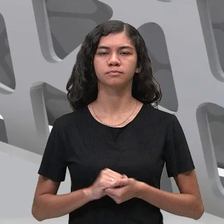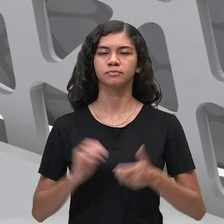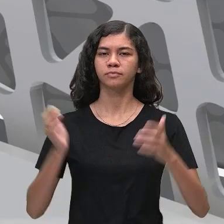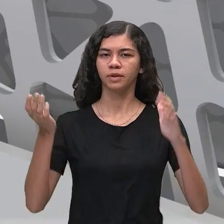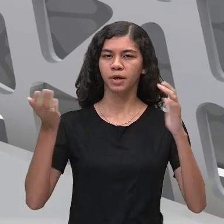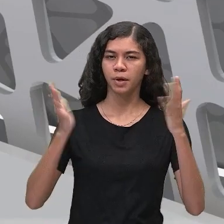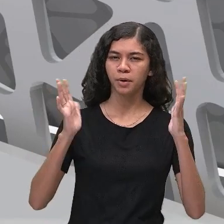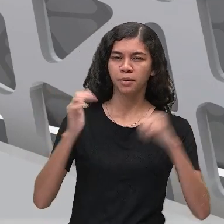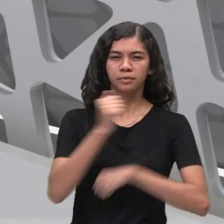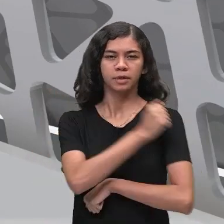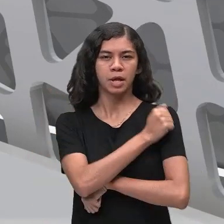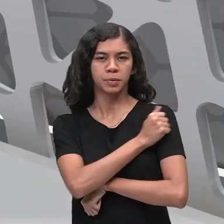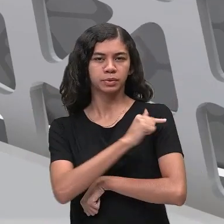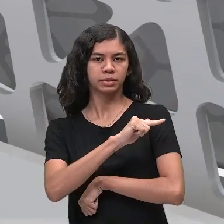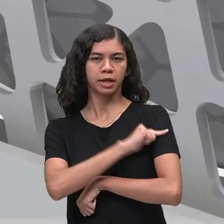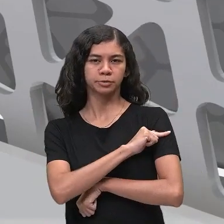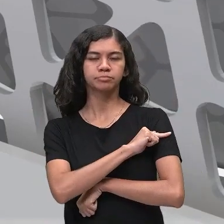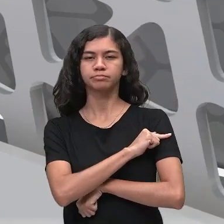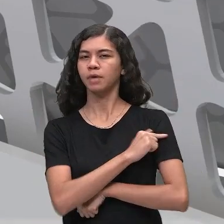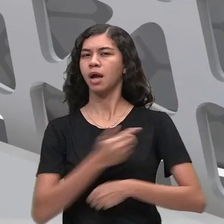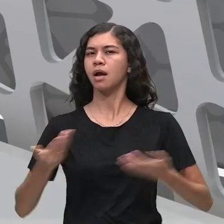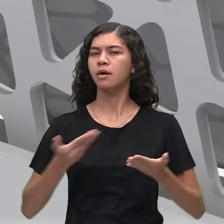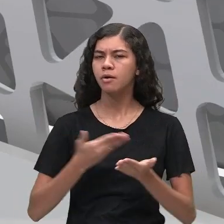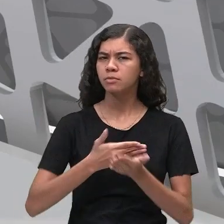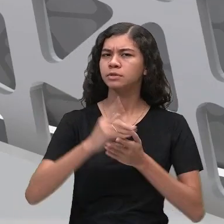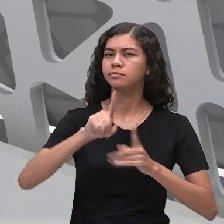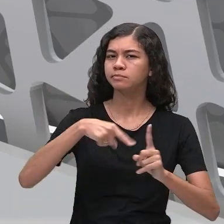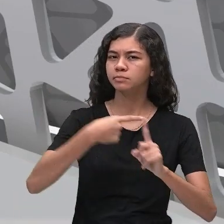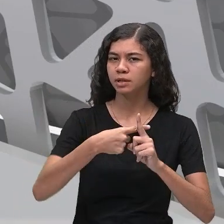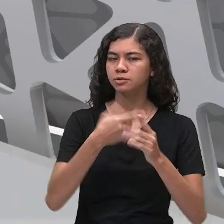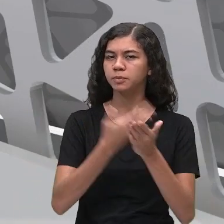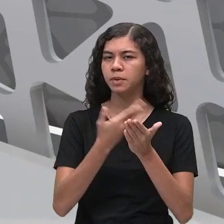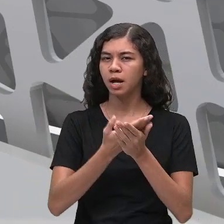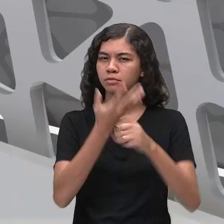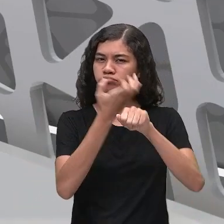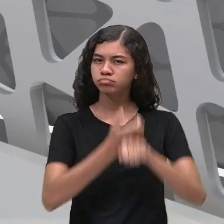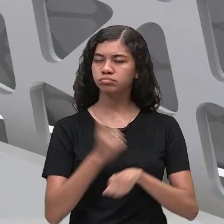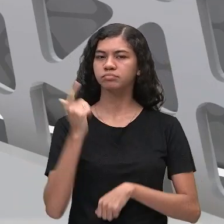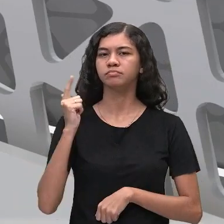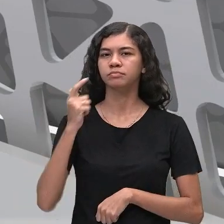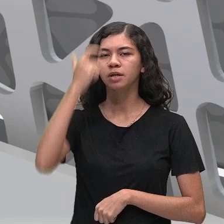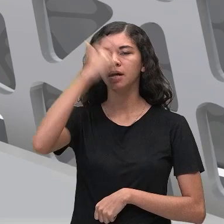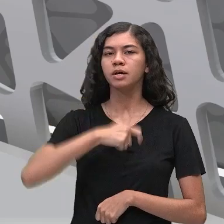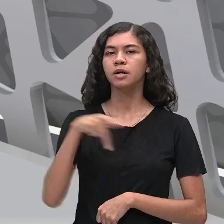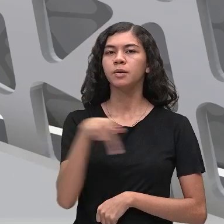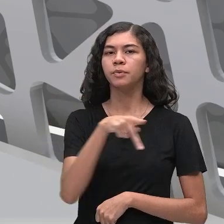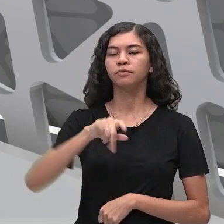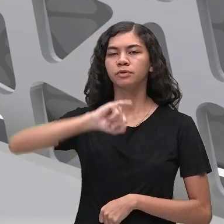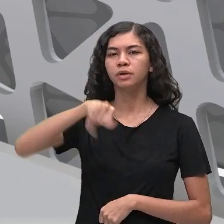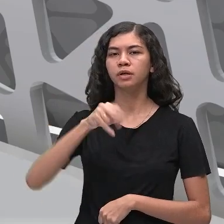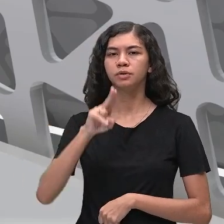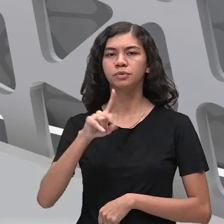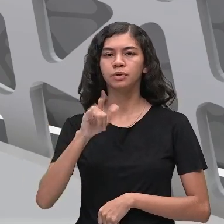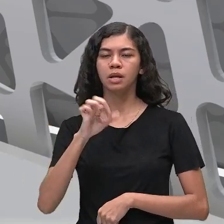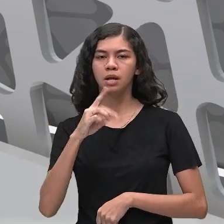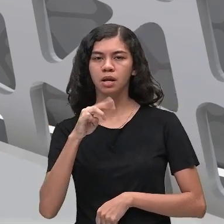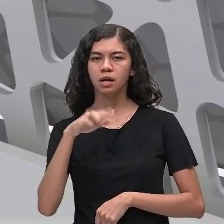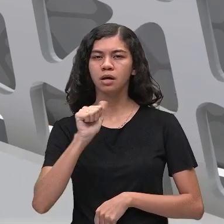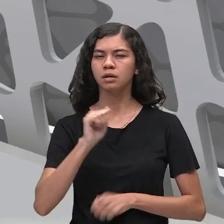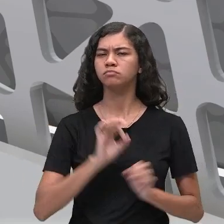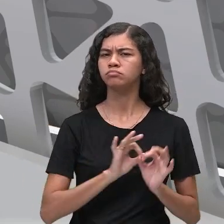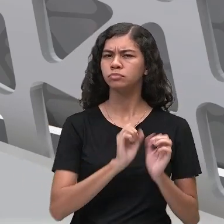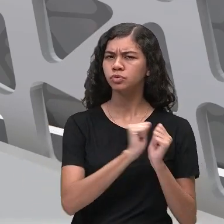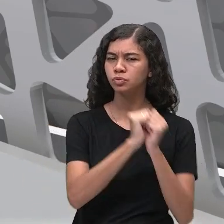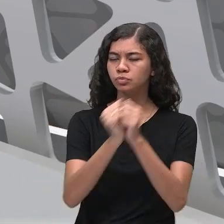Olá, queridos alunos do 7º ano. Estamos iniciando mais uma aula de Geografia. Eu sou a professora Juliana e estarei acompanhando